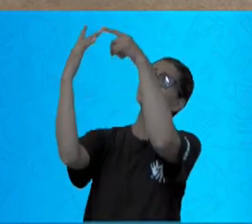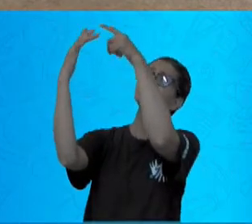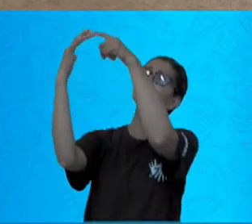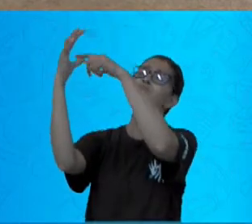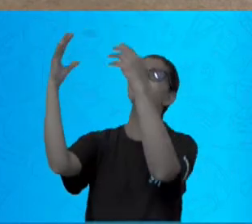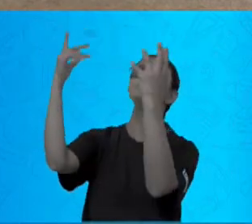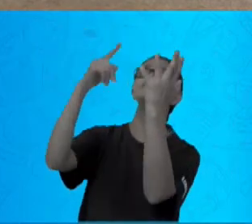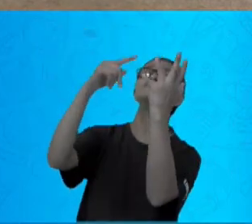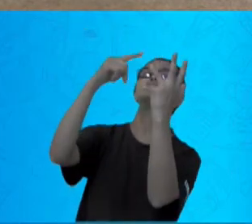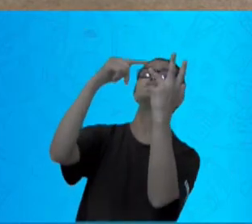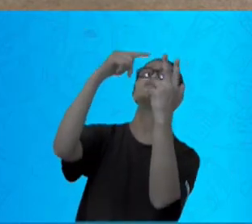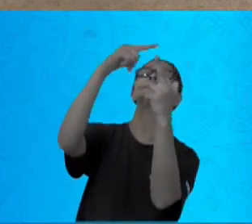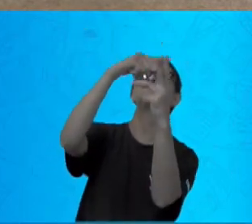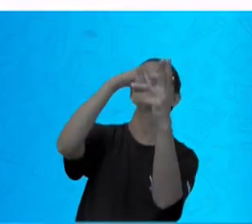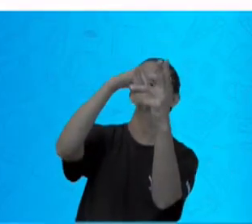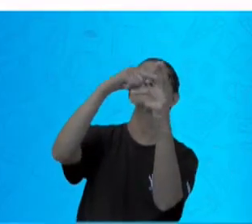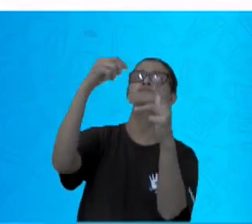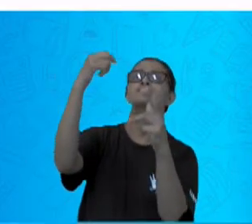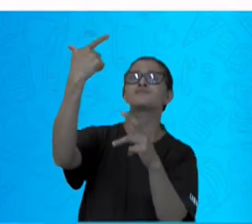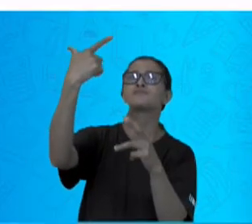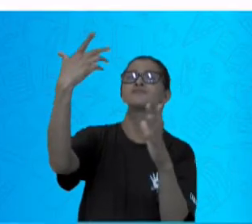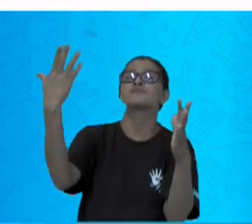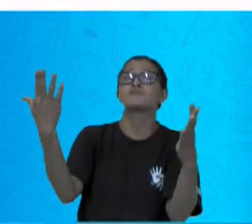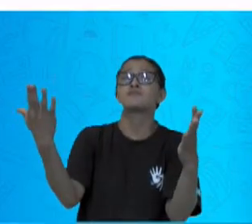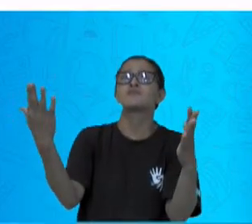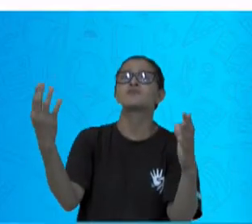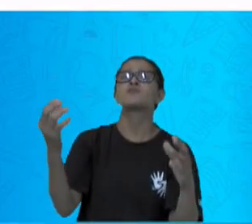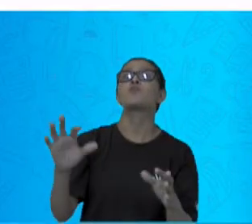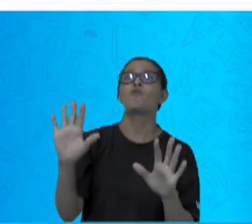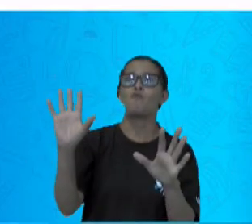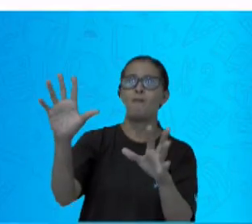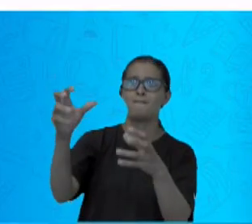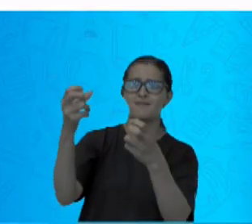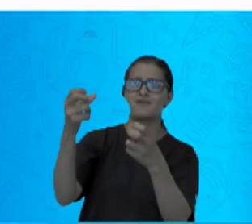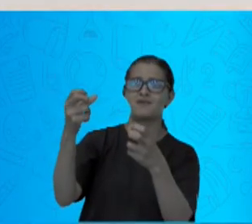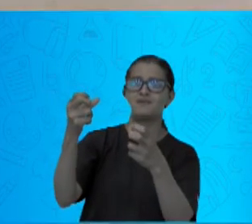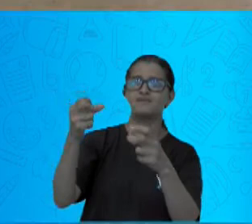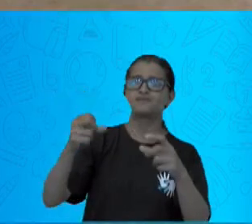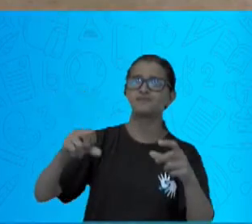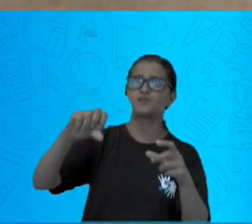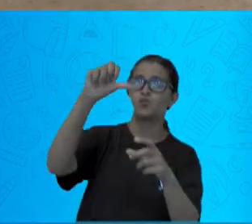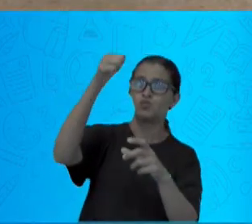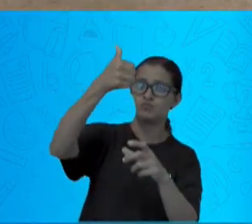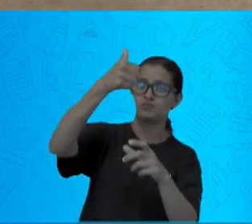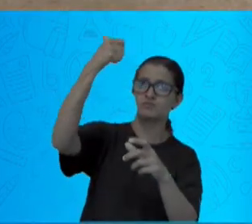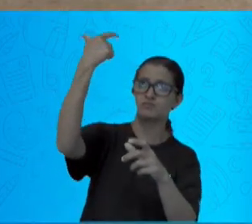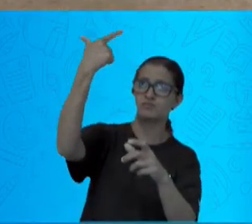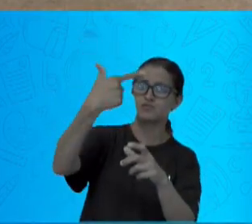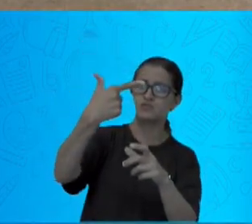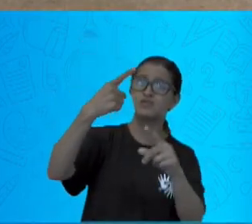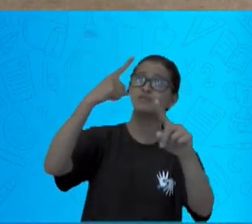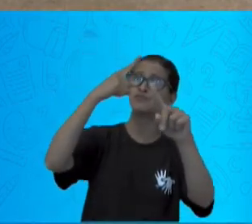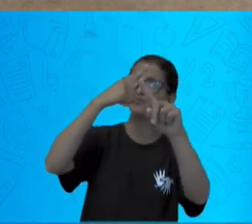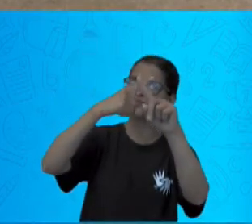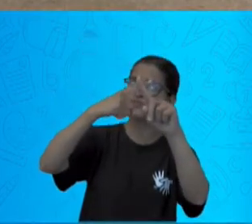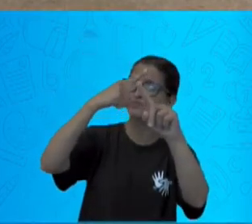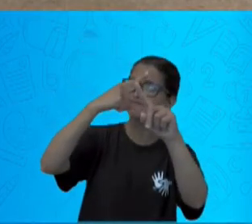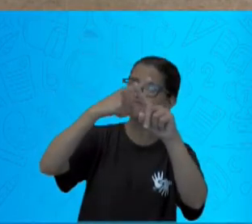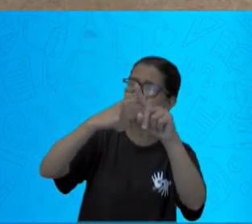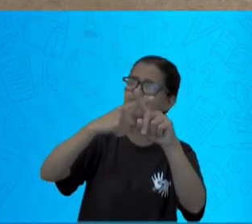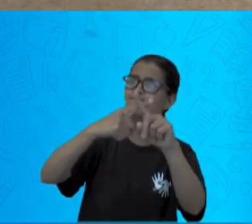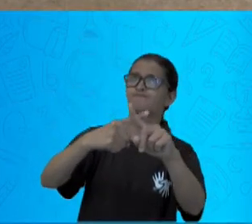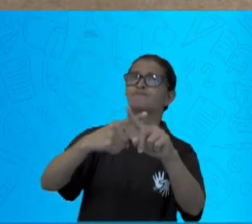eu vou fazer 12 vezes 12 vezes 12. Ó, maçã, galho e árvore. Eu tenho